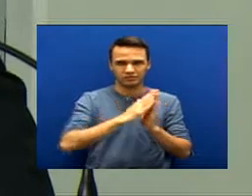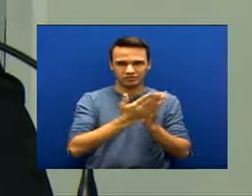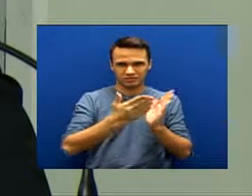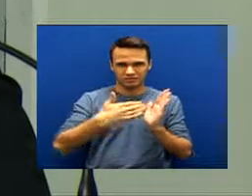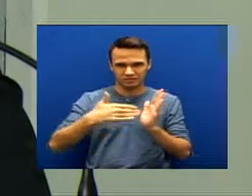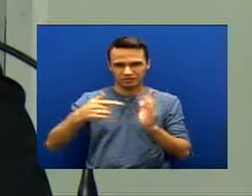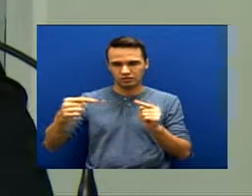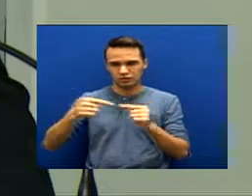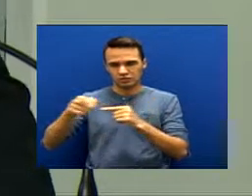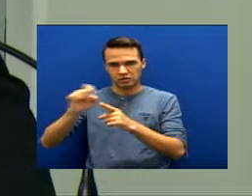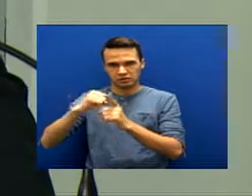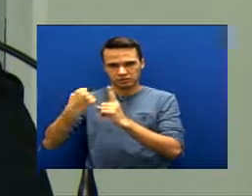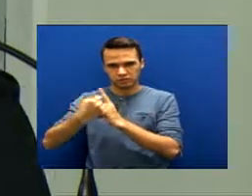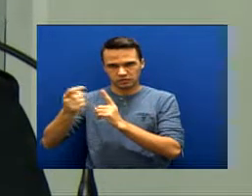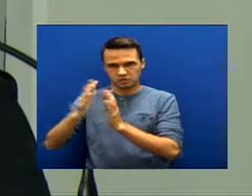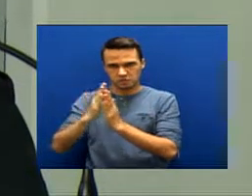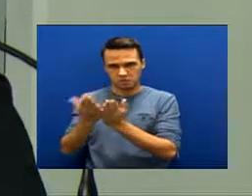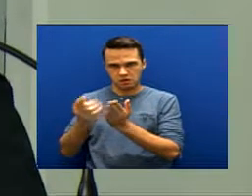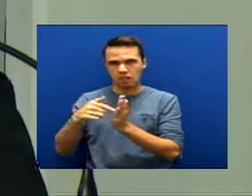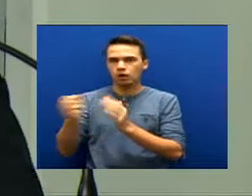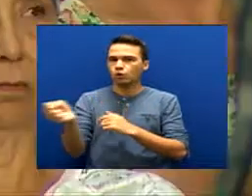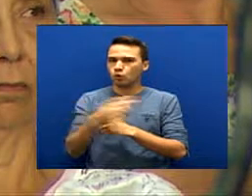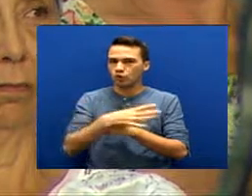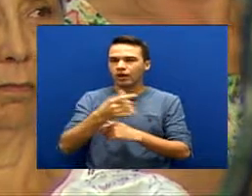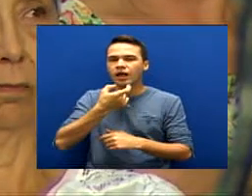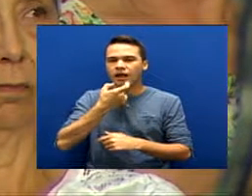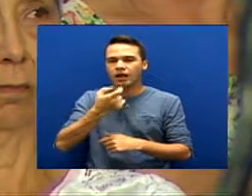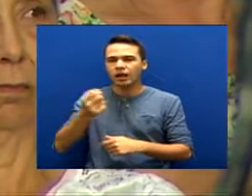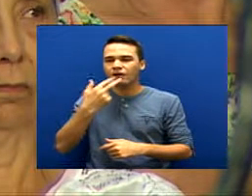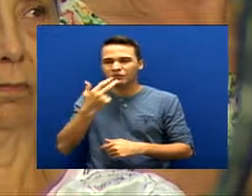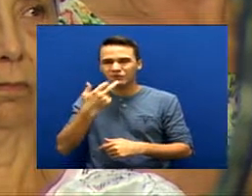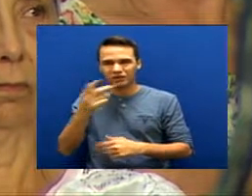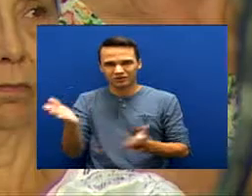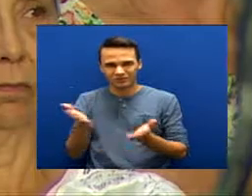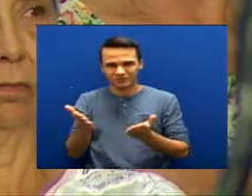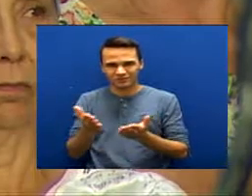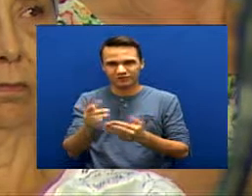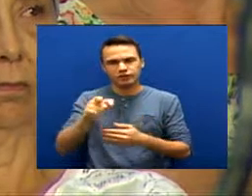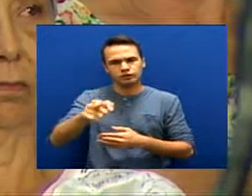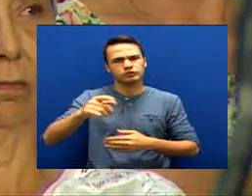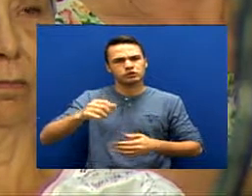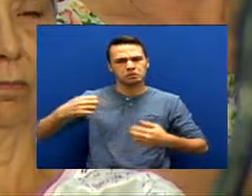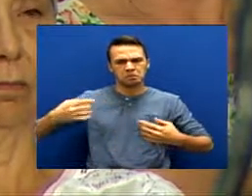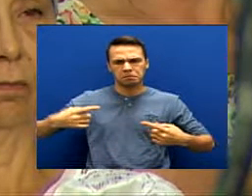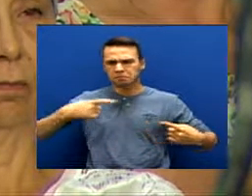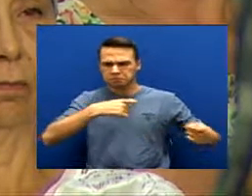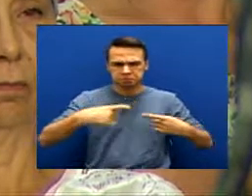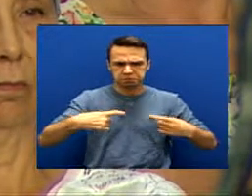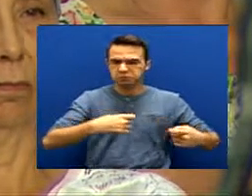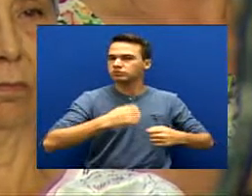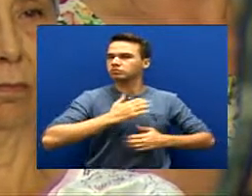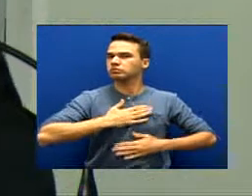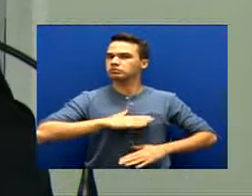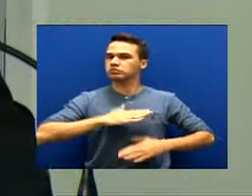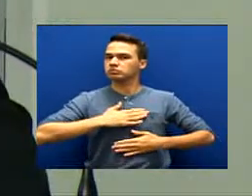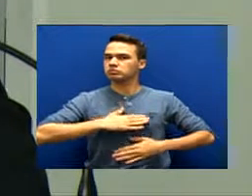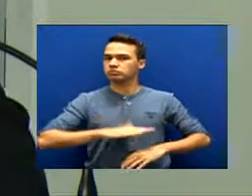exaltado entre as nações. Sou exaltado na terra. O Senhor dos Exércitos está conosco. O Deus de